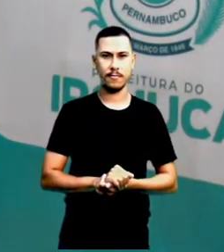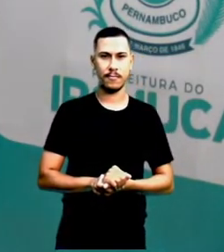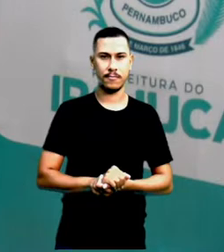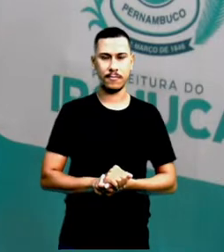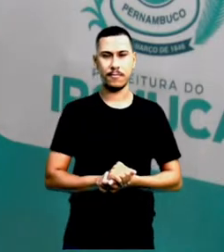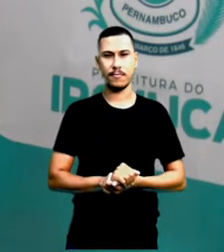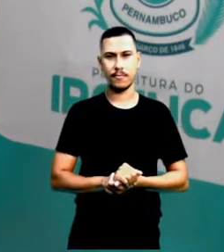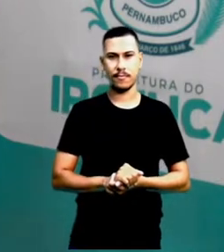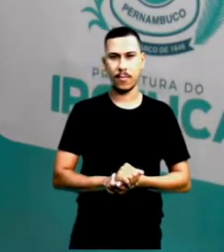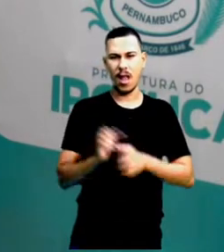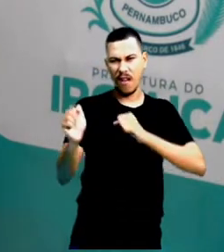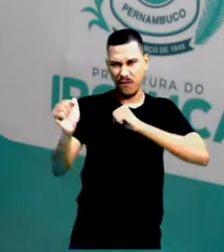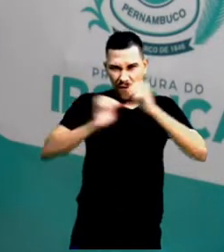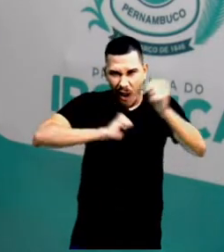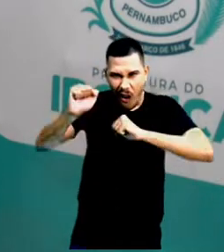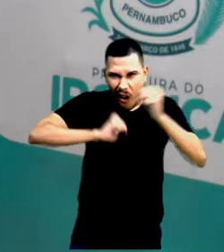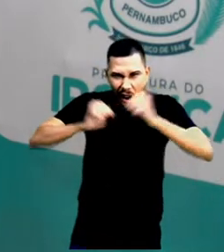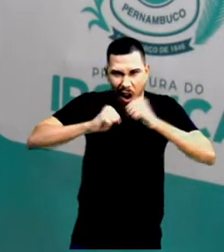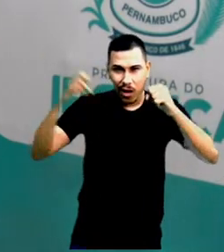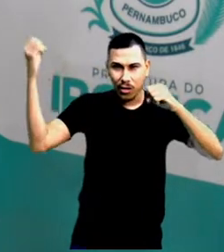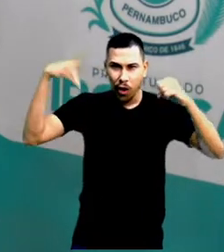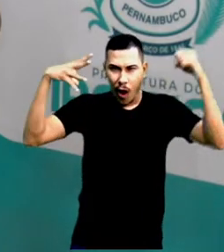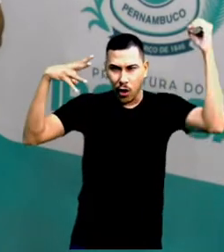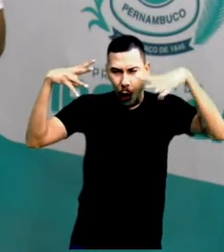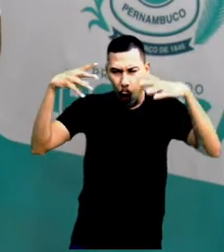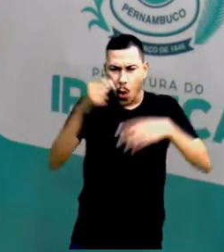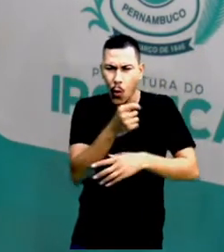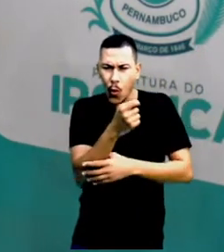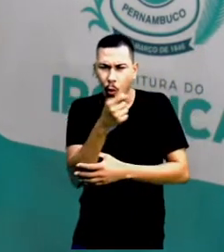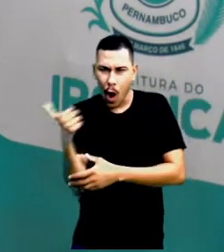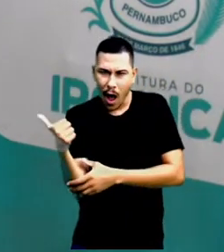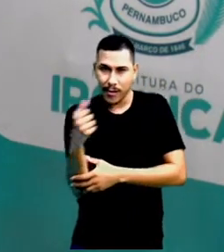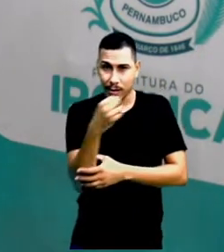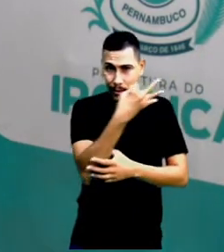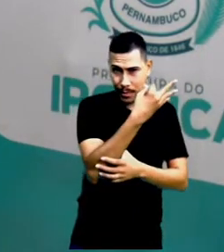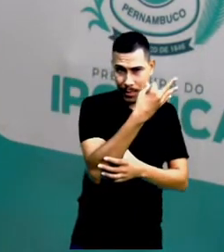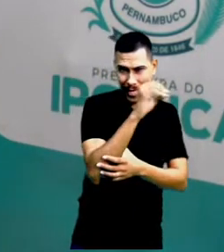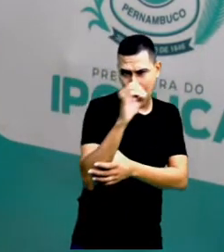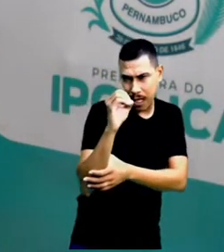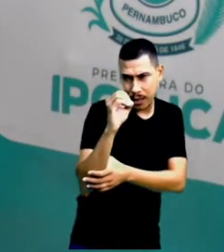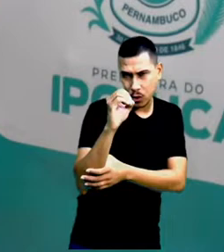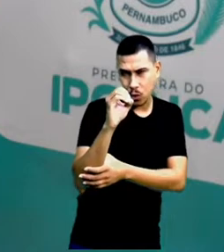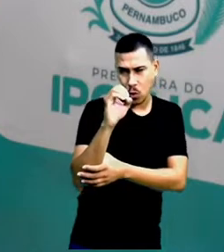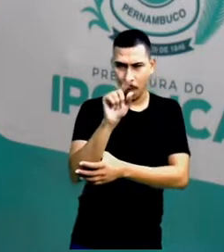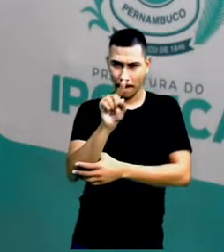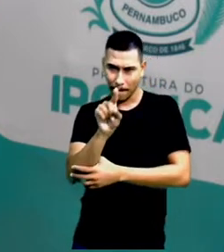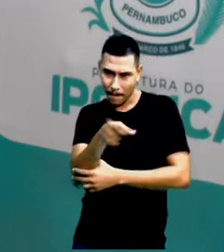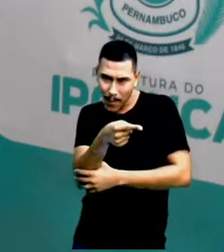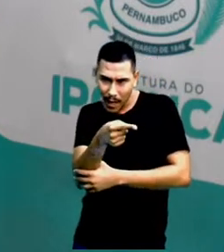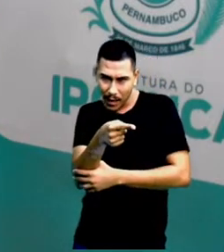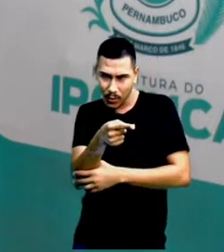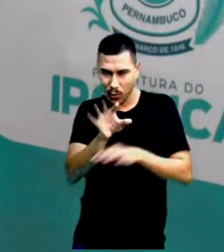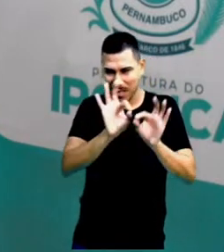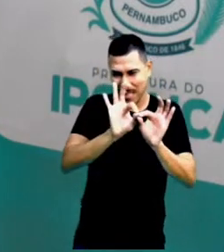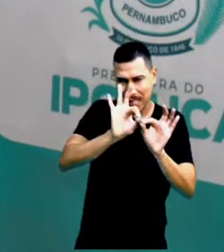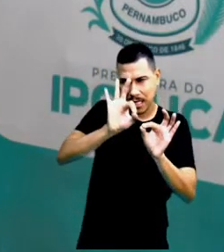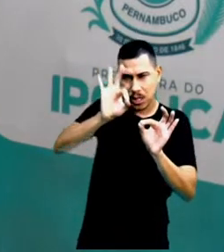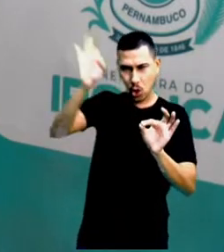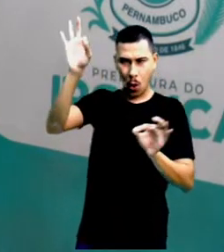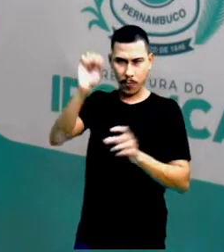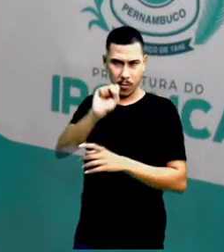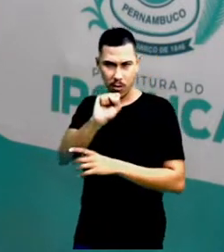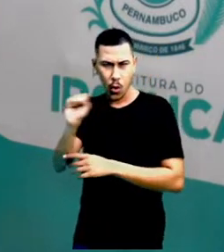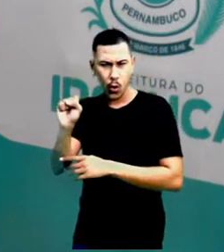A velocidade da luz é de cerca de 300 mil quilômetros por segundo.